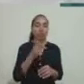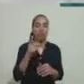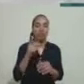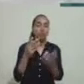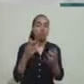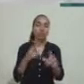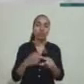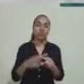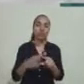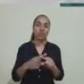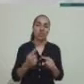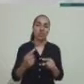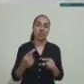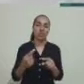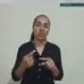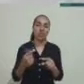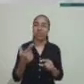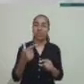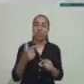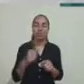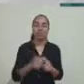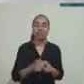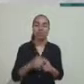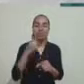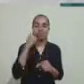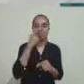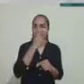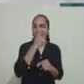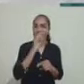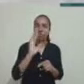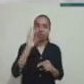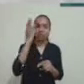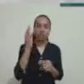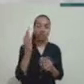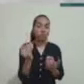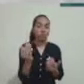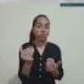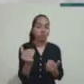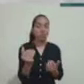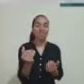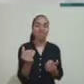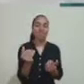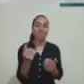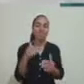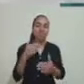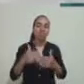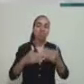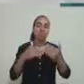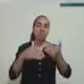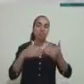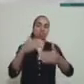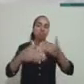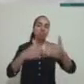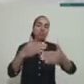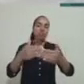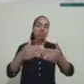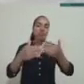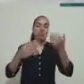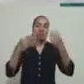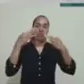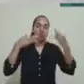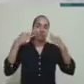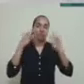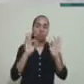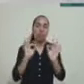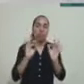aparelho. O ceratocone costuma aparecer na adolescência e progride ao longo da vida. Se não tratado, pode levar à perda